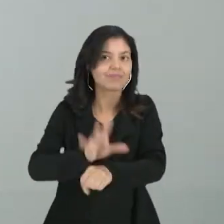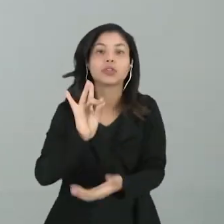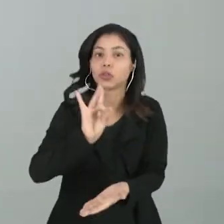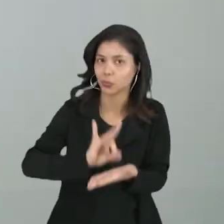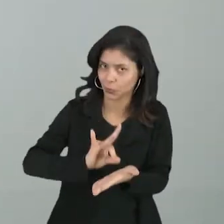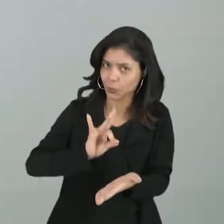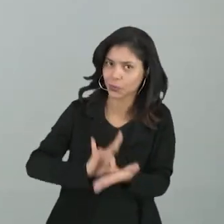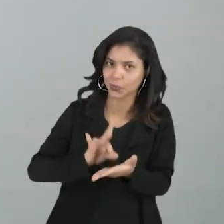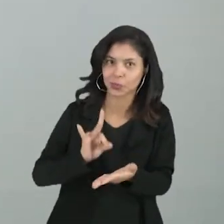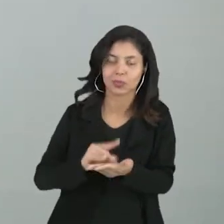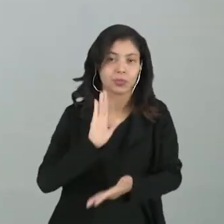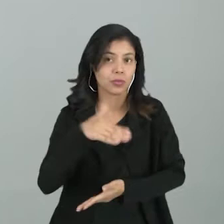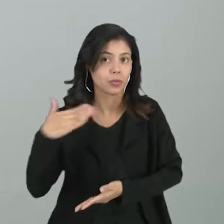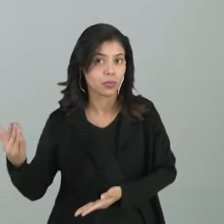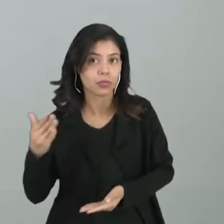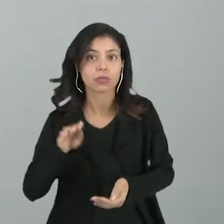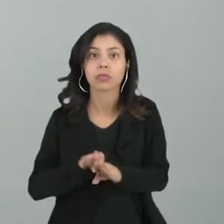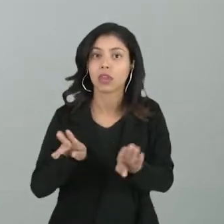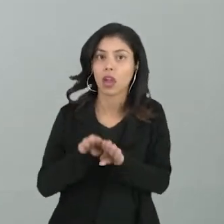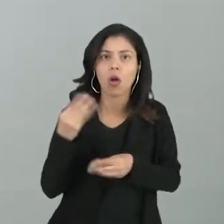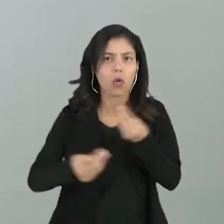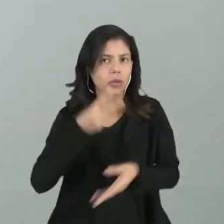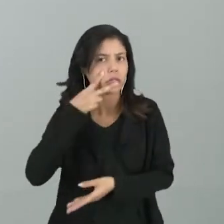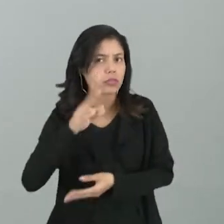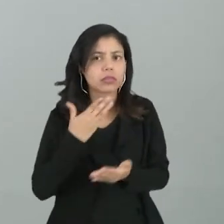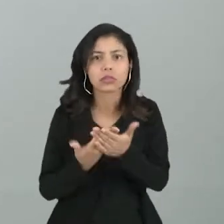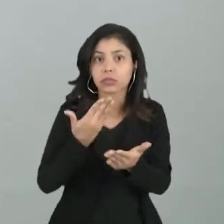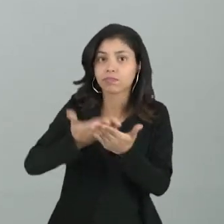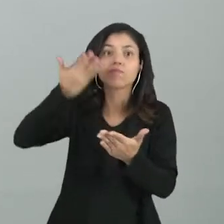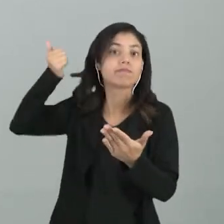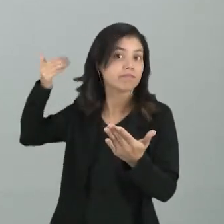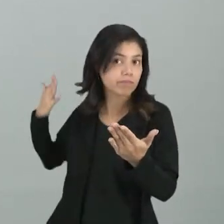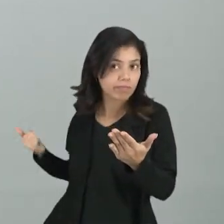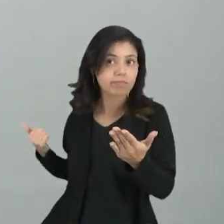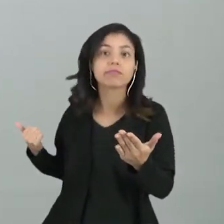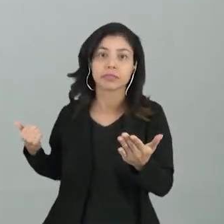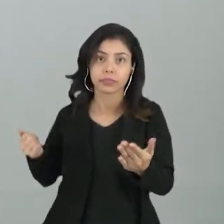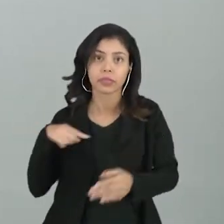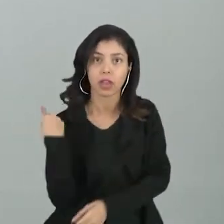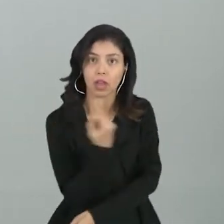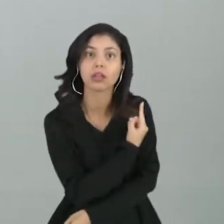né, quando se dá, porque como a gente viu nas aulas passadas, né,